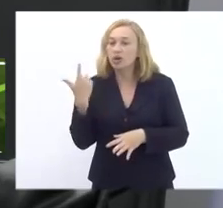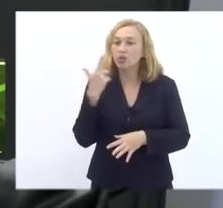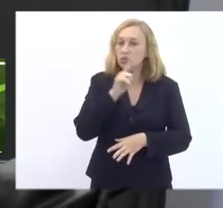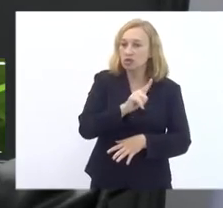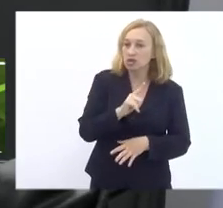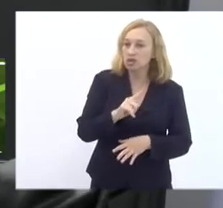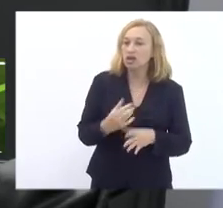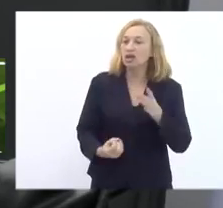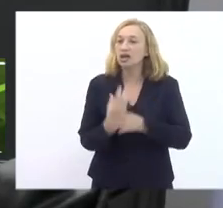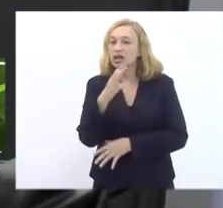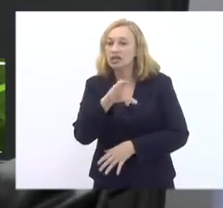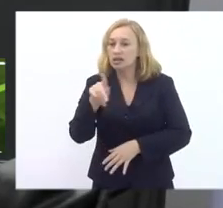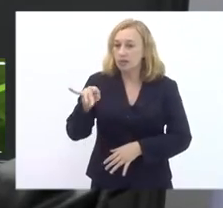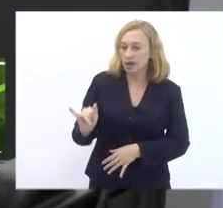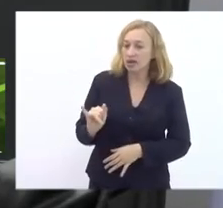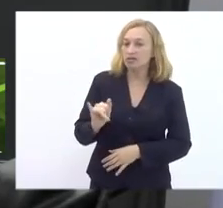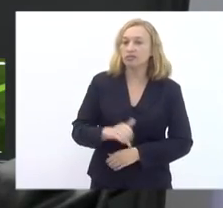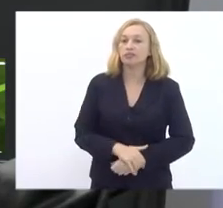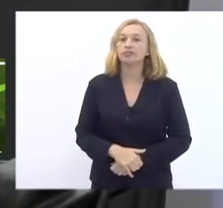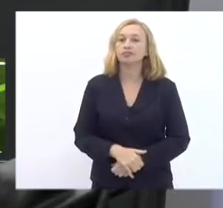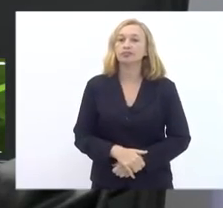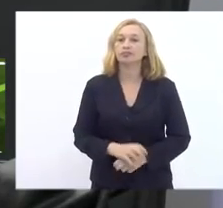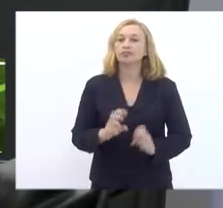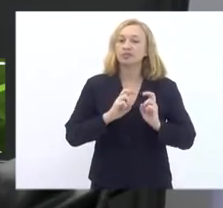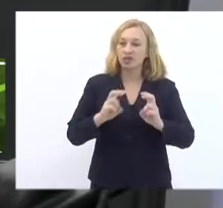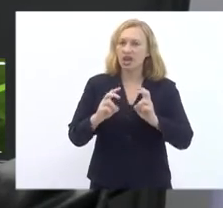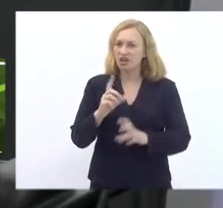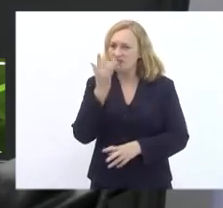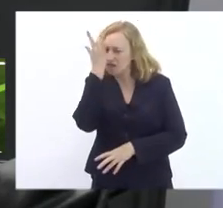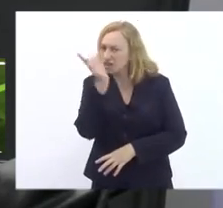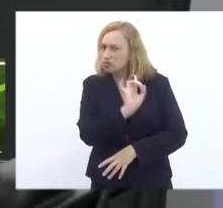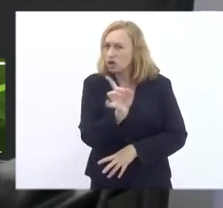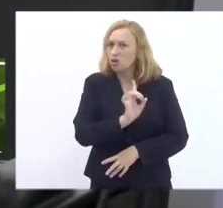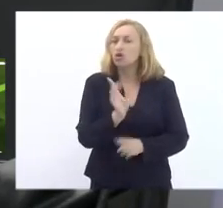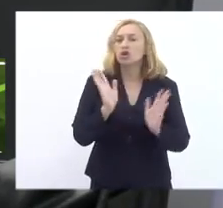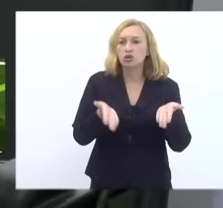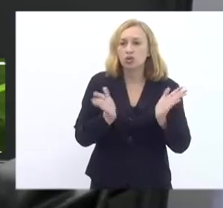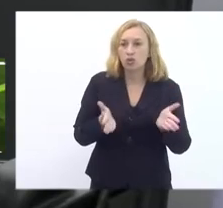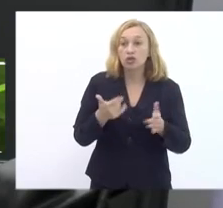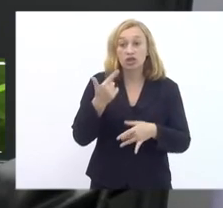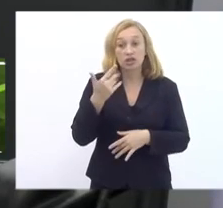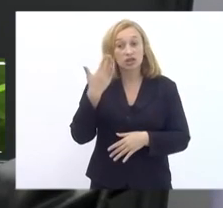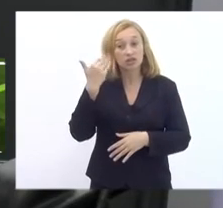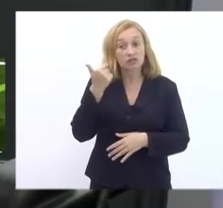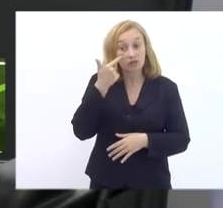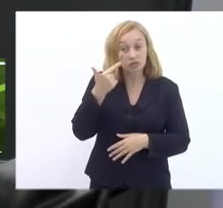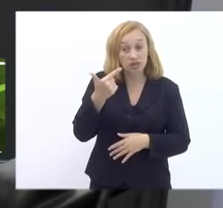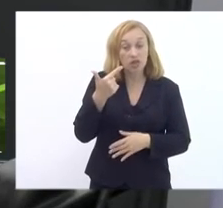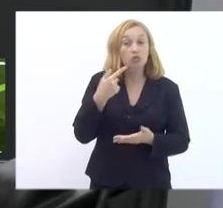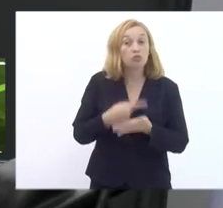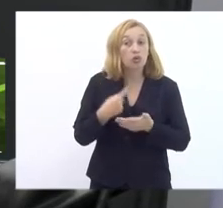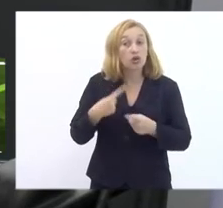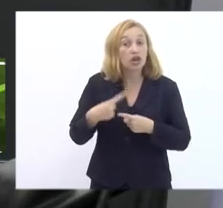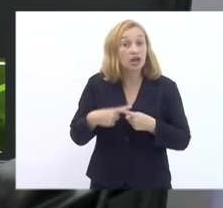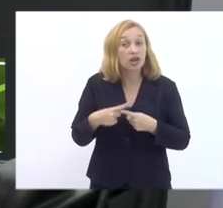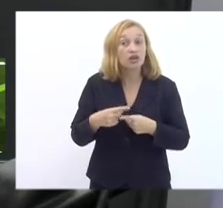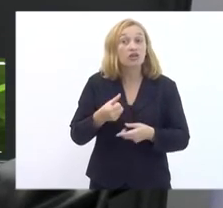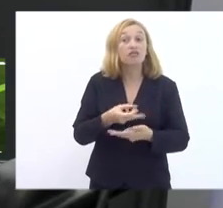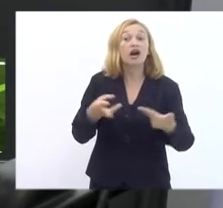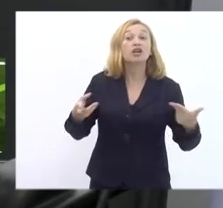ter a instalação dessa Comissão Parlamentar de Inquérito. Não foi tão fácil assim. E hoje nós vemos por quê. Olha, quantos aditivos foram